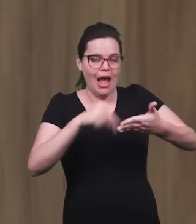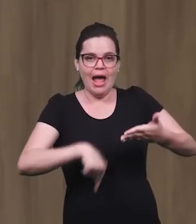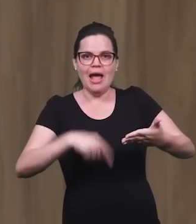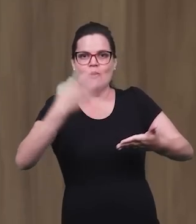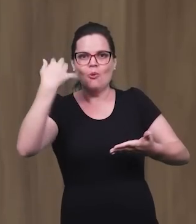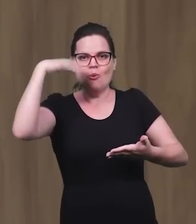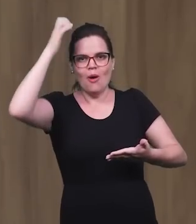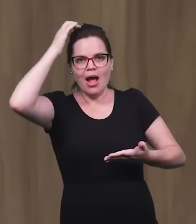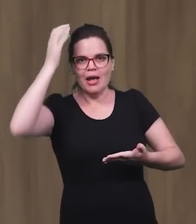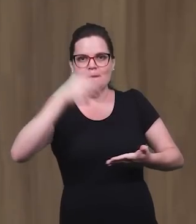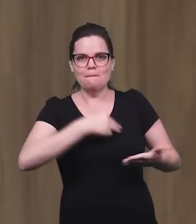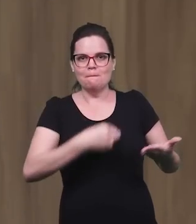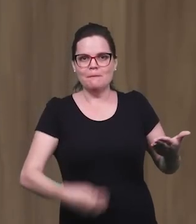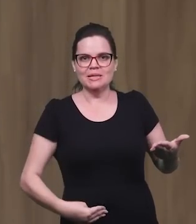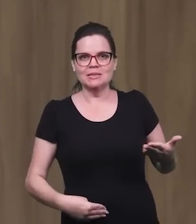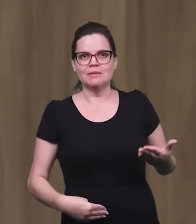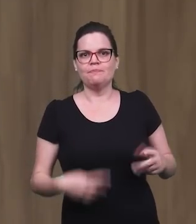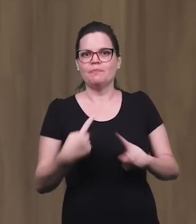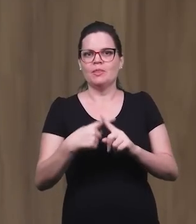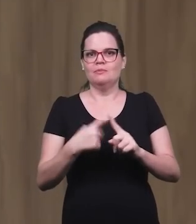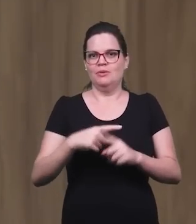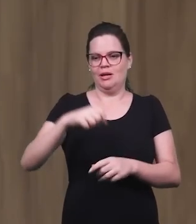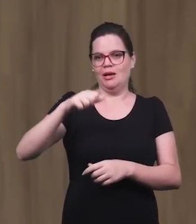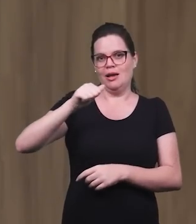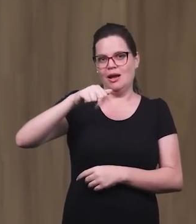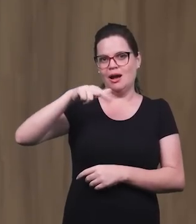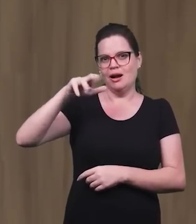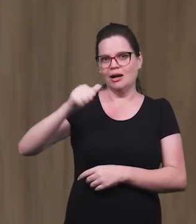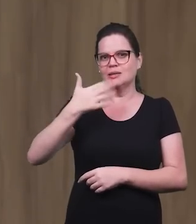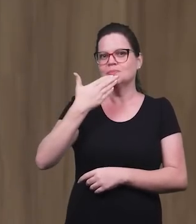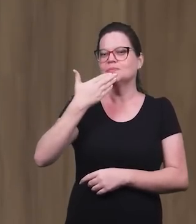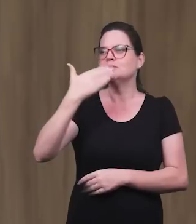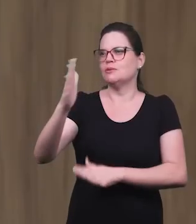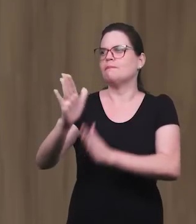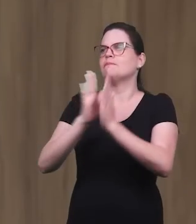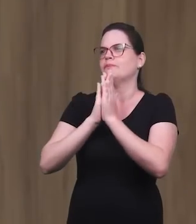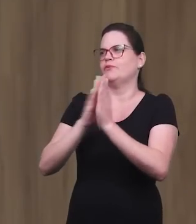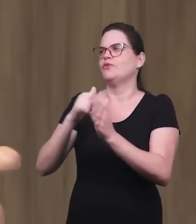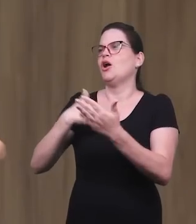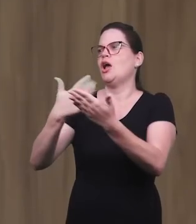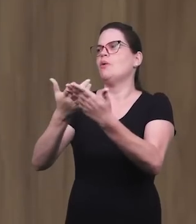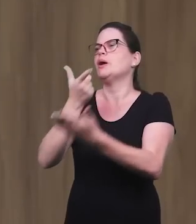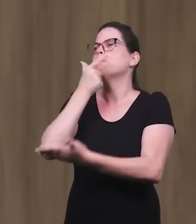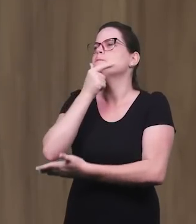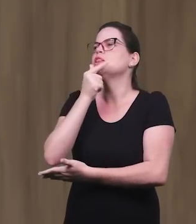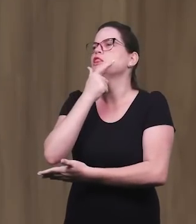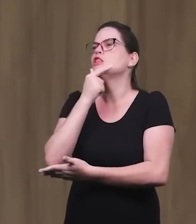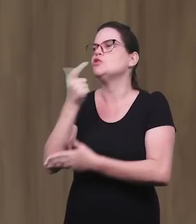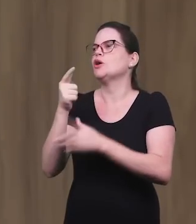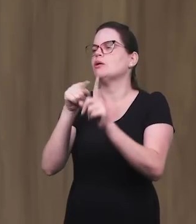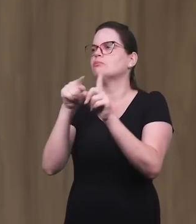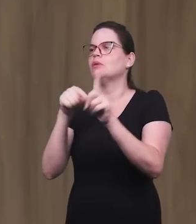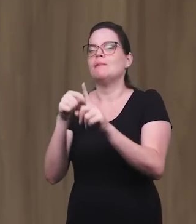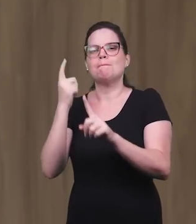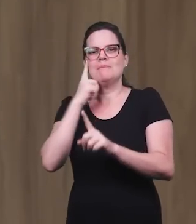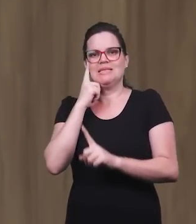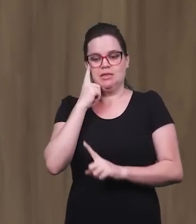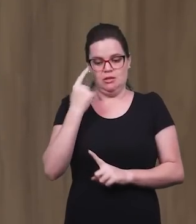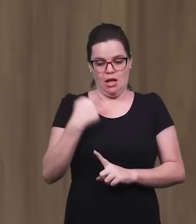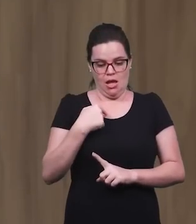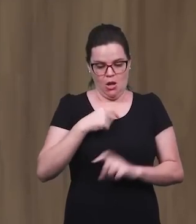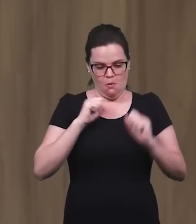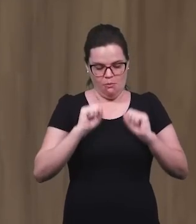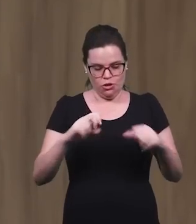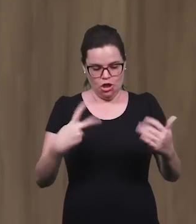ela pediu que queria que nascesse dela um varão, já pensando que todas as mulheres pensavam nisso, que pudesse nascer dela. Né? Então havia uma